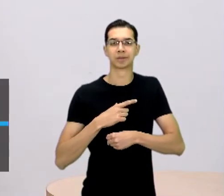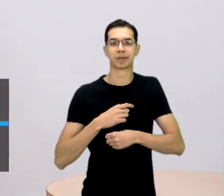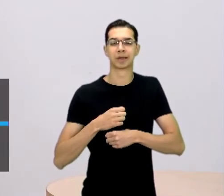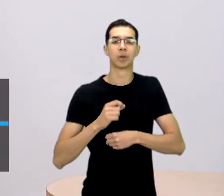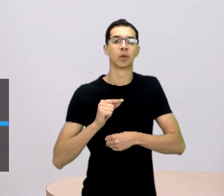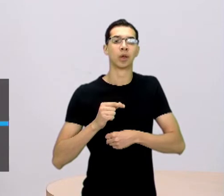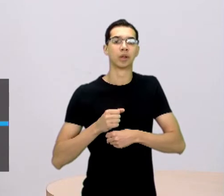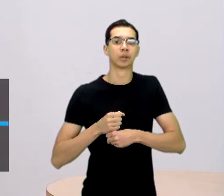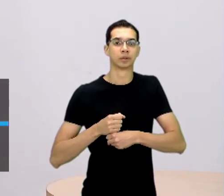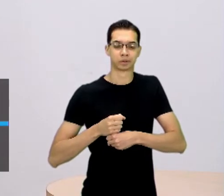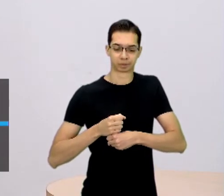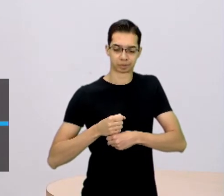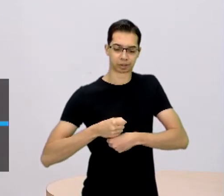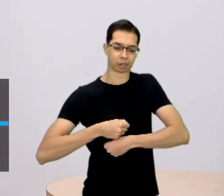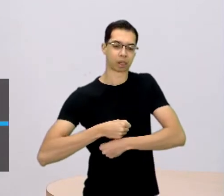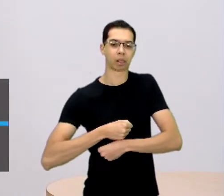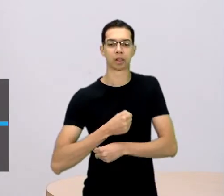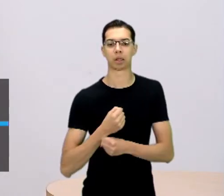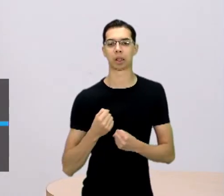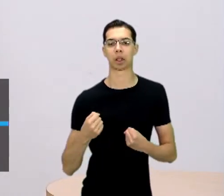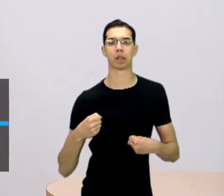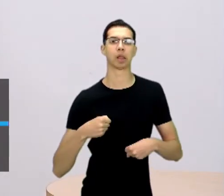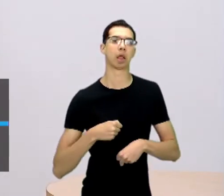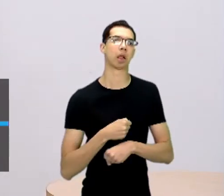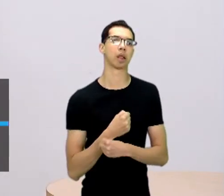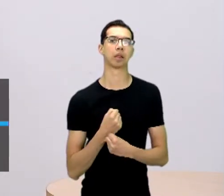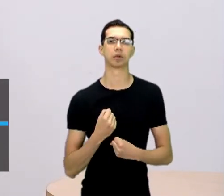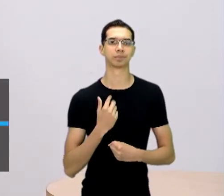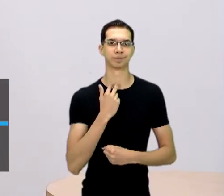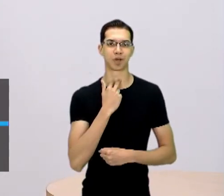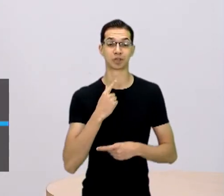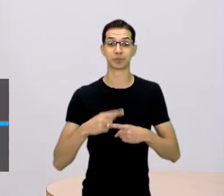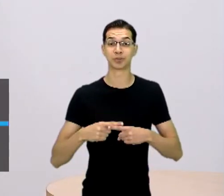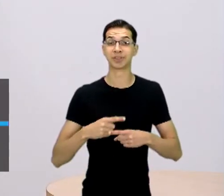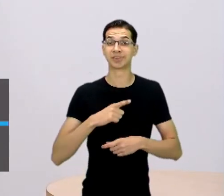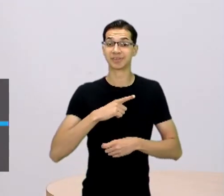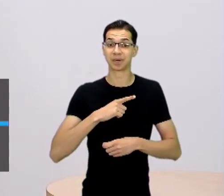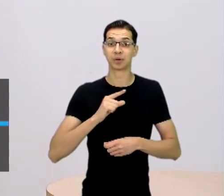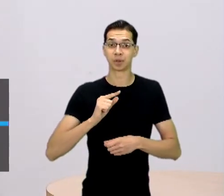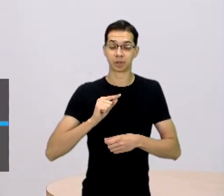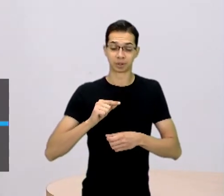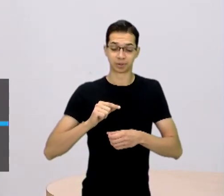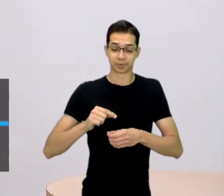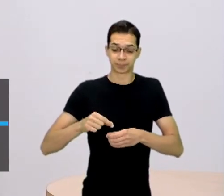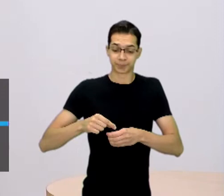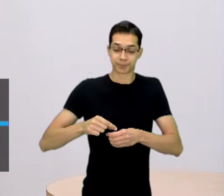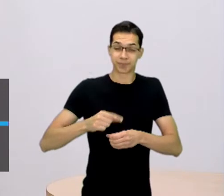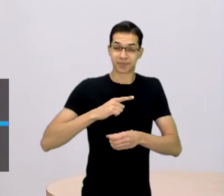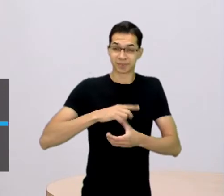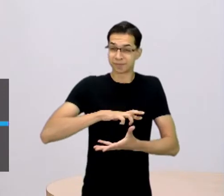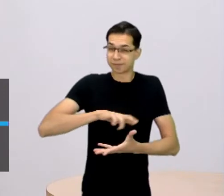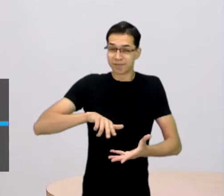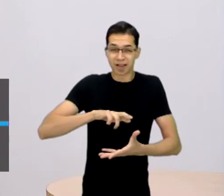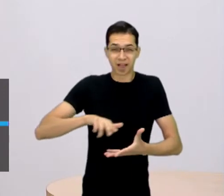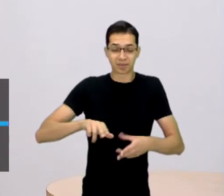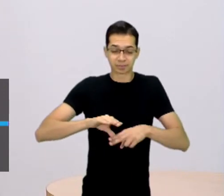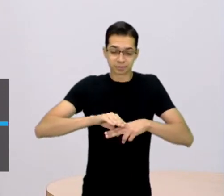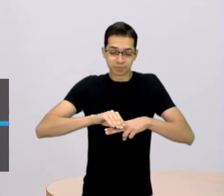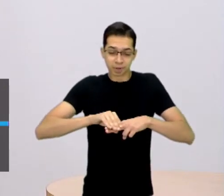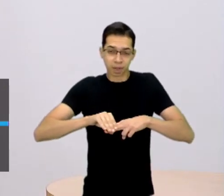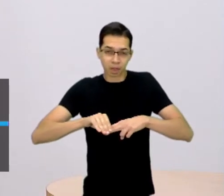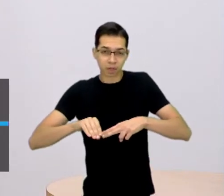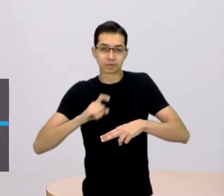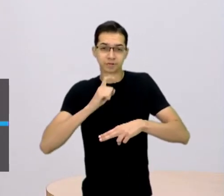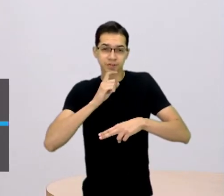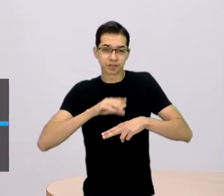ali a transmissão de uma série de informações. Então, esses ossos da minha coluna, eles precisam ser